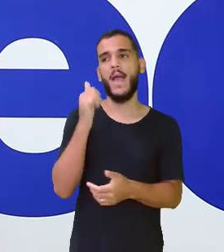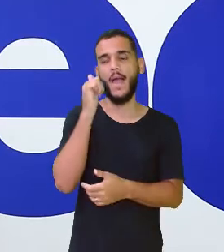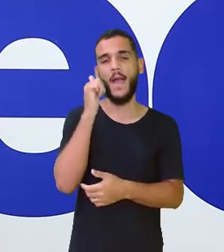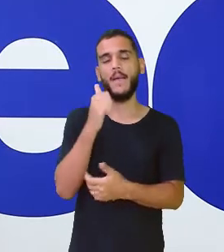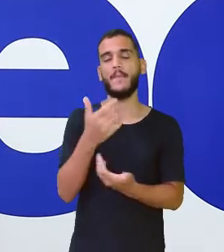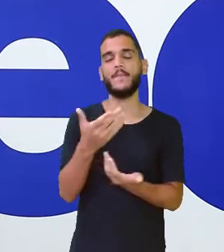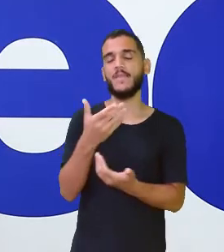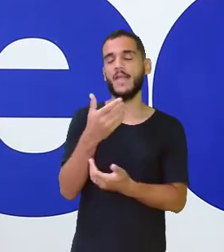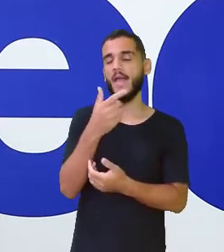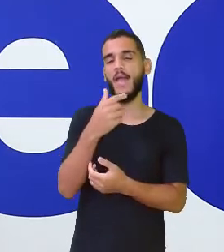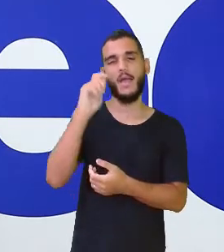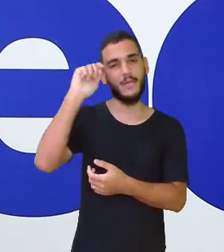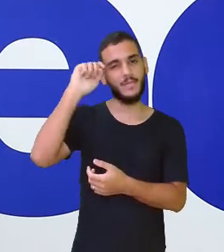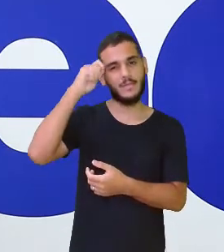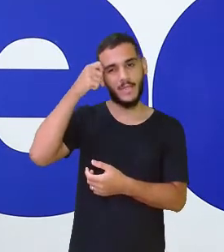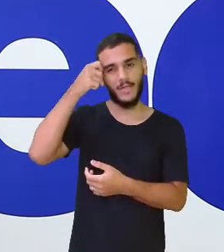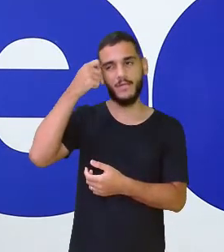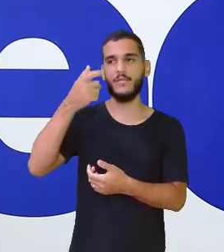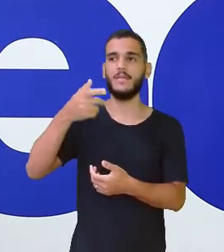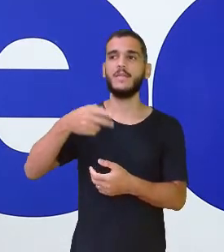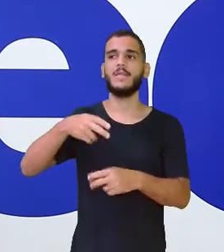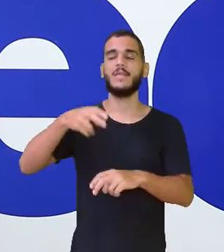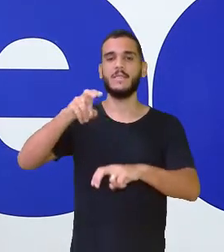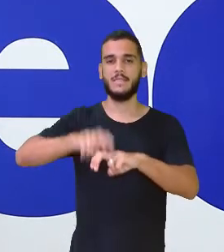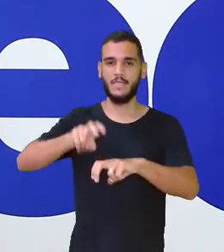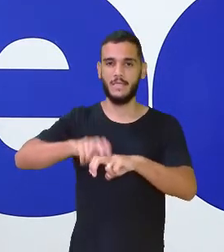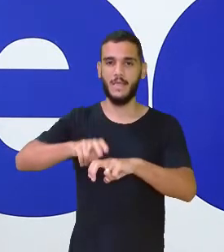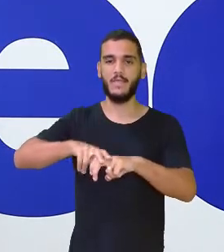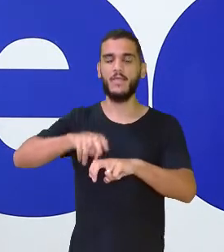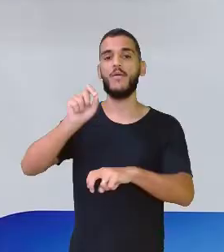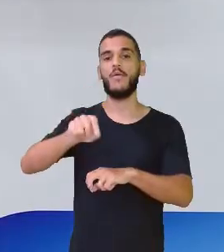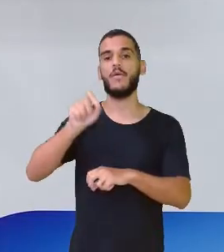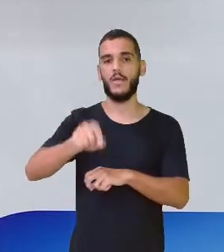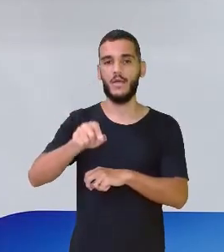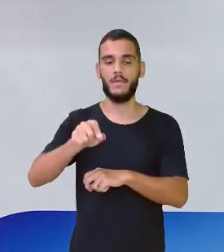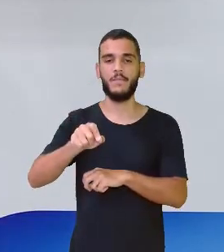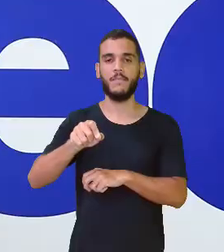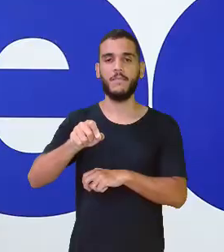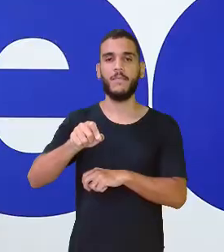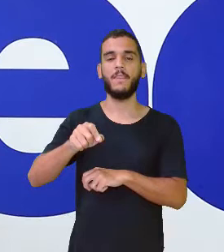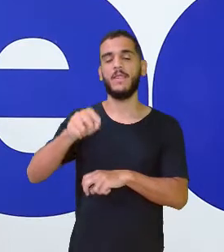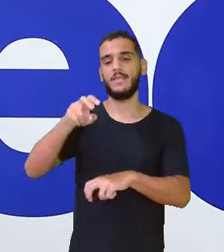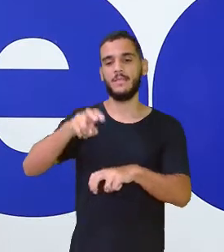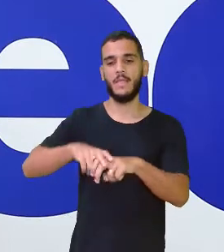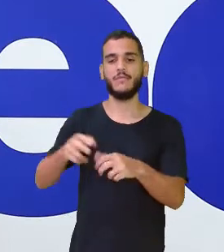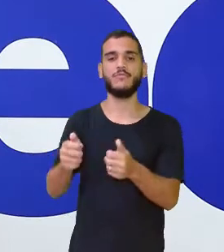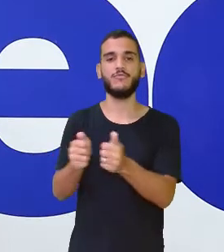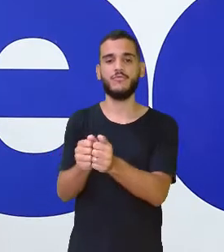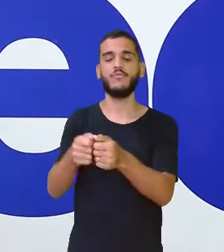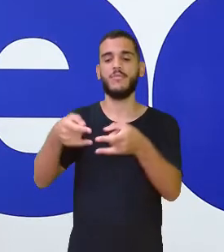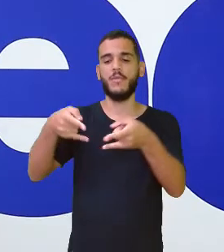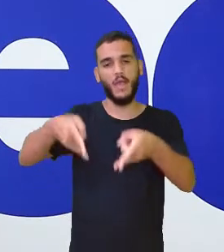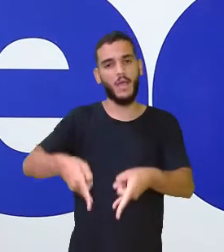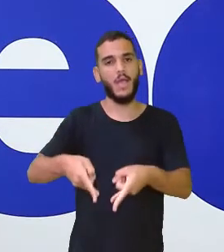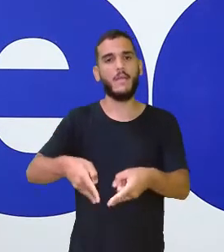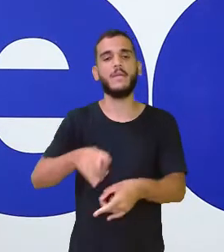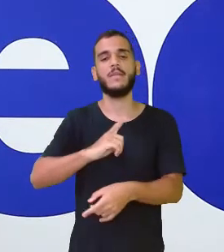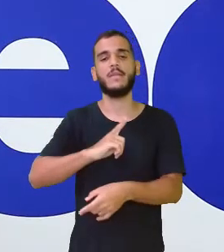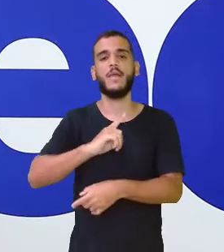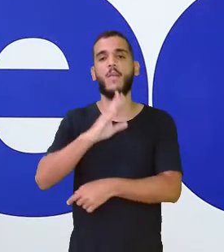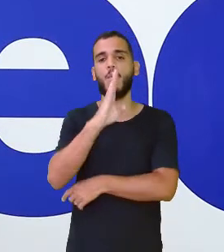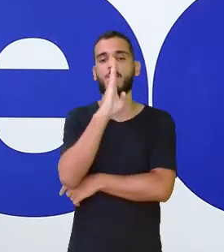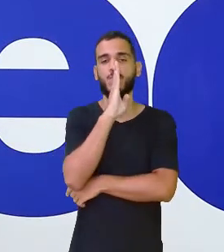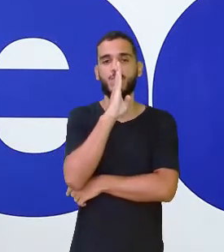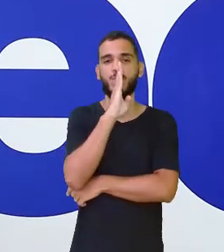que geralmente ficava, não era professor, e tinha a obrigação de ficar em silêncio. Por isso que a gente tem esse costume de